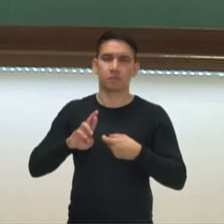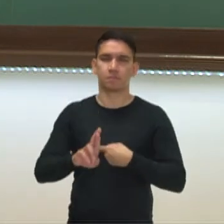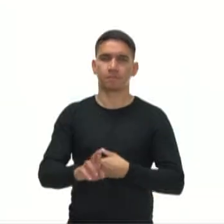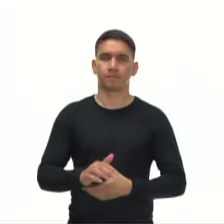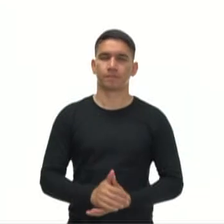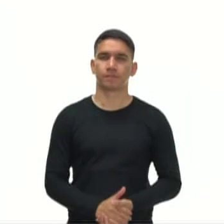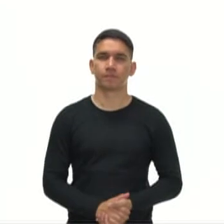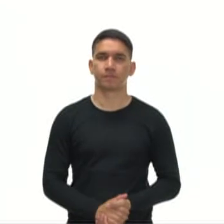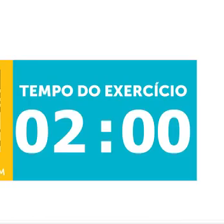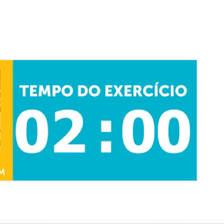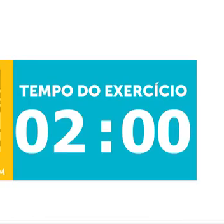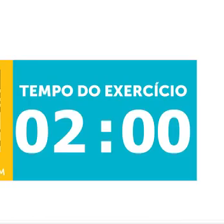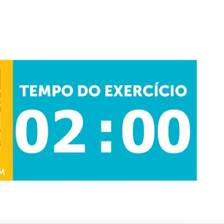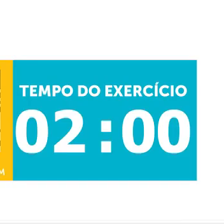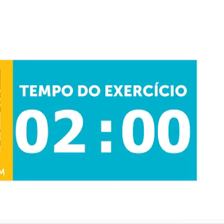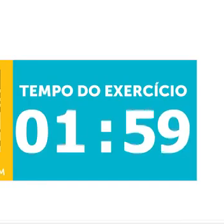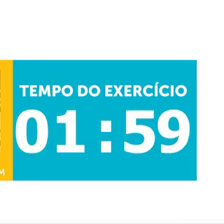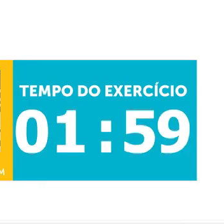explicar.